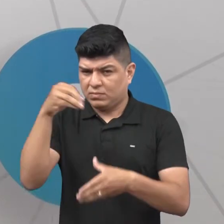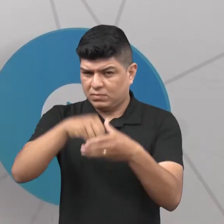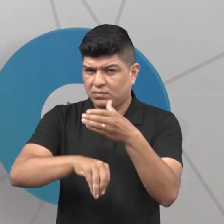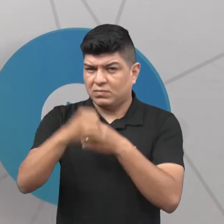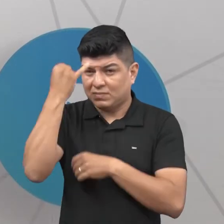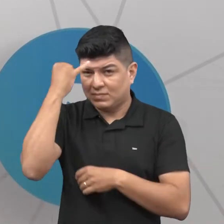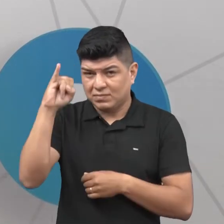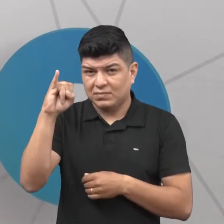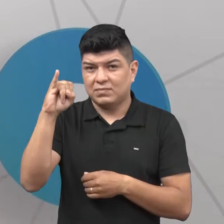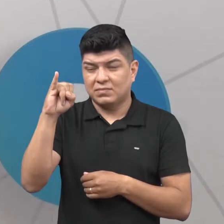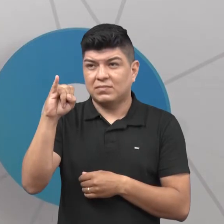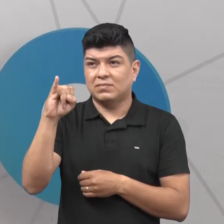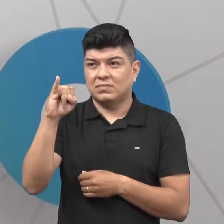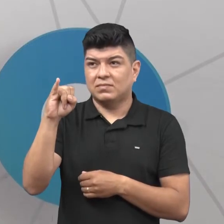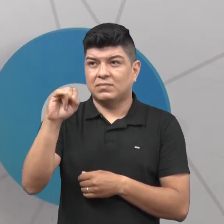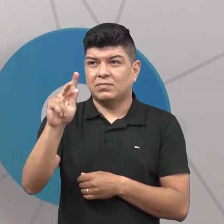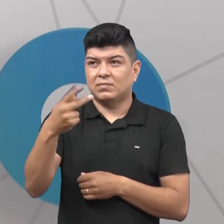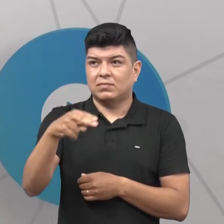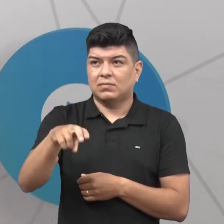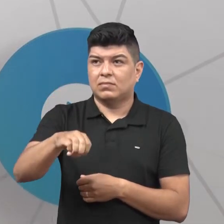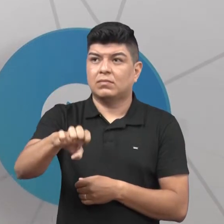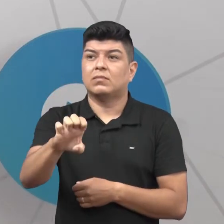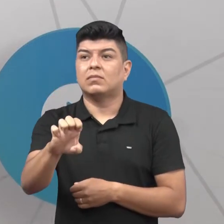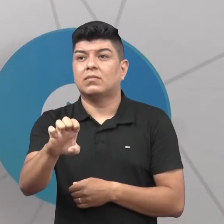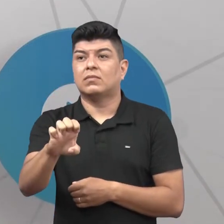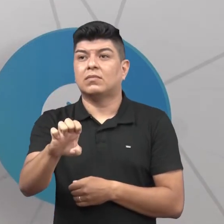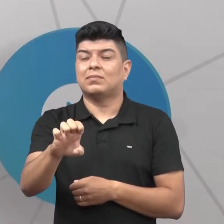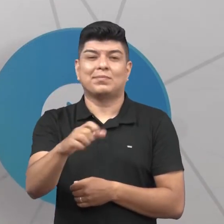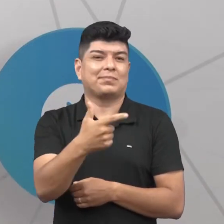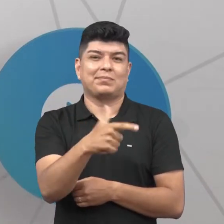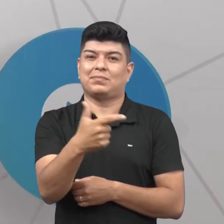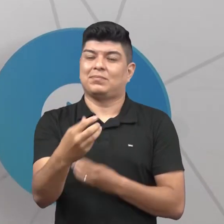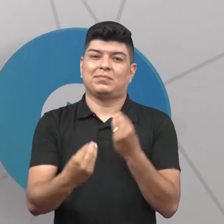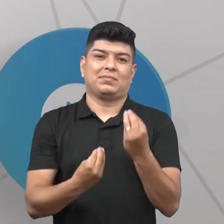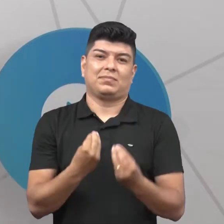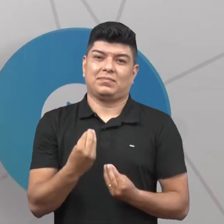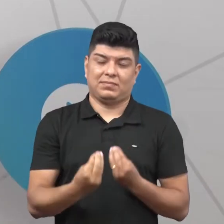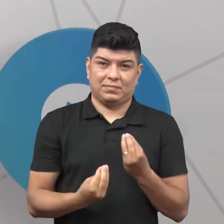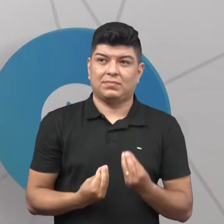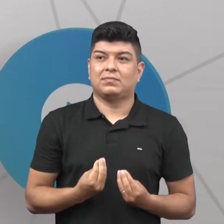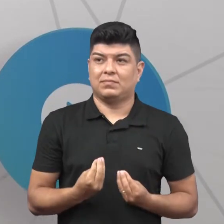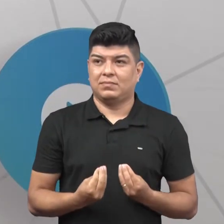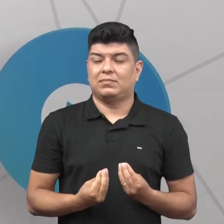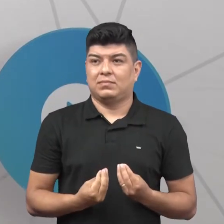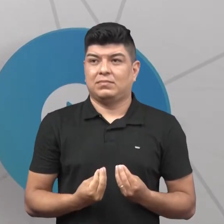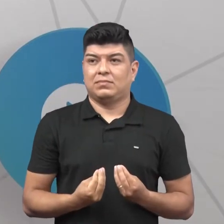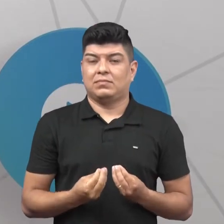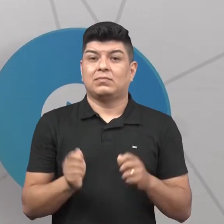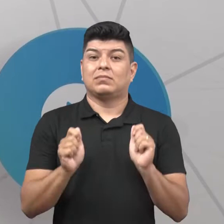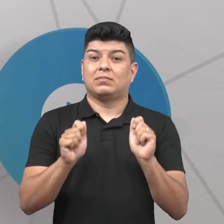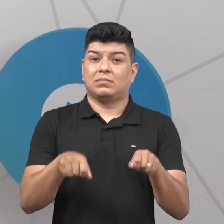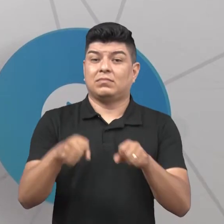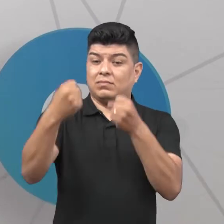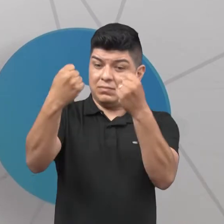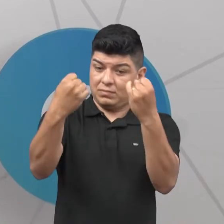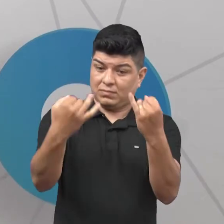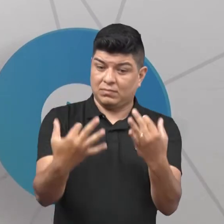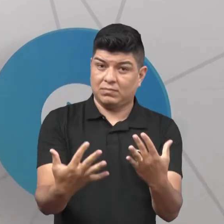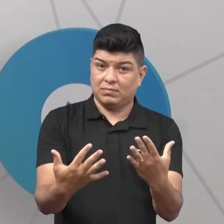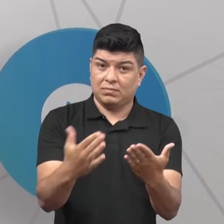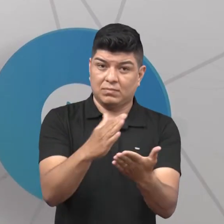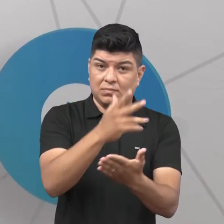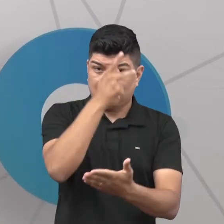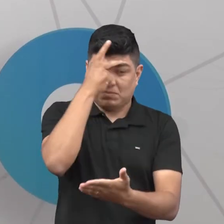das ideias de Hume? Isso não seria possível. Tá? Nós poderíamos explicar para qualquer